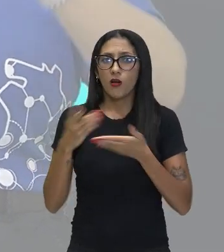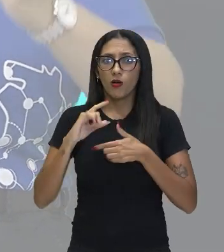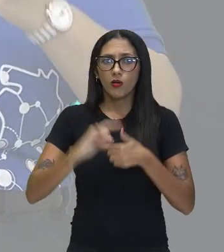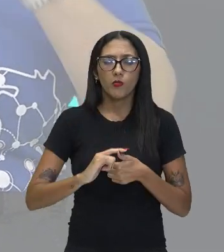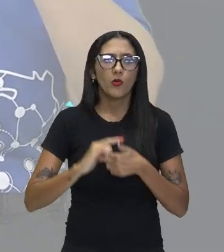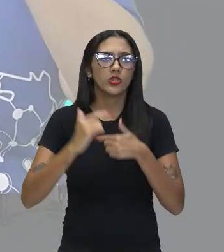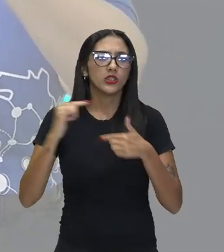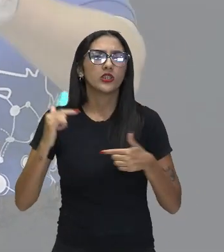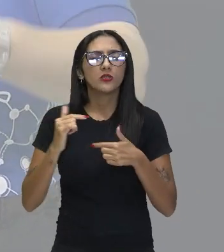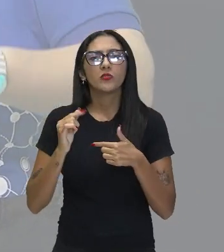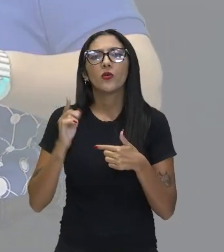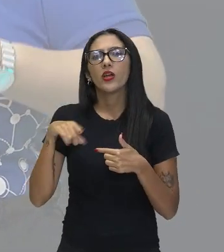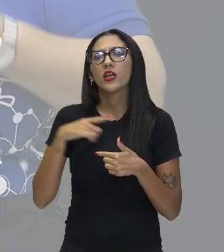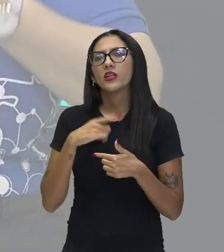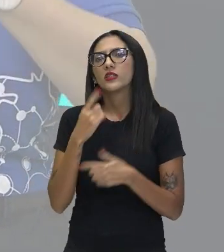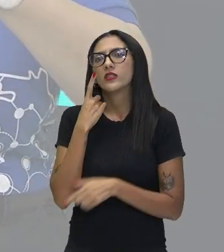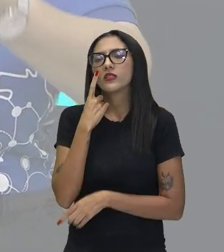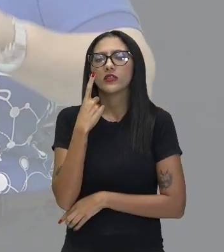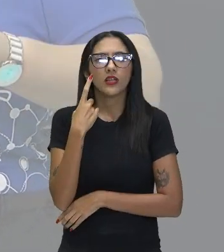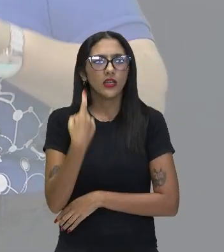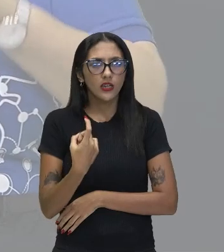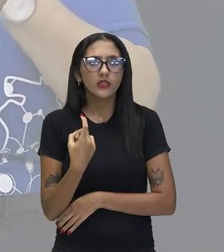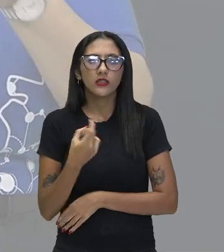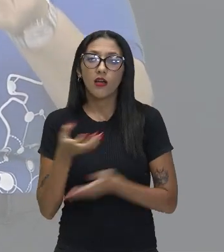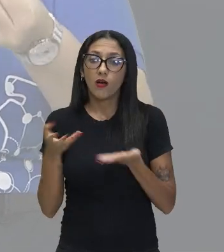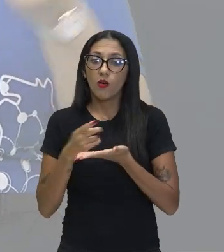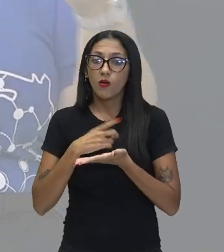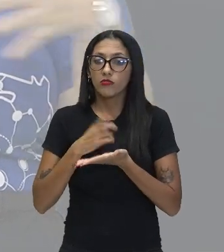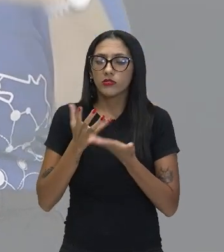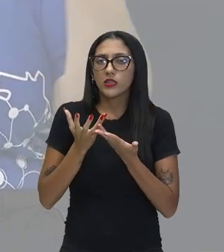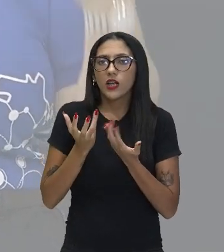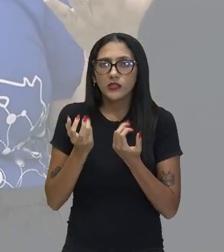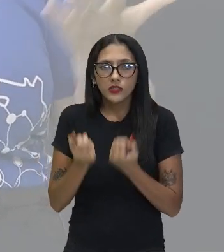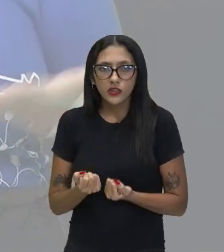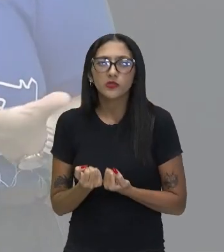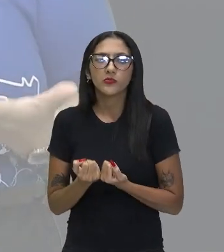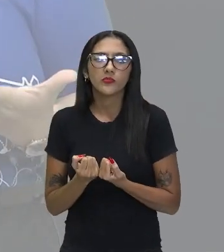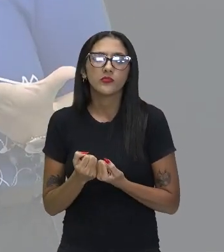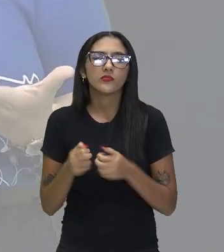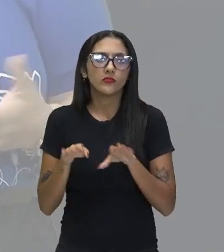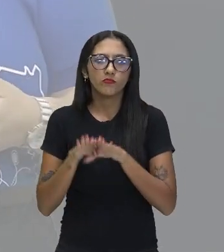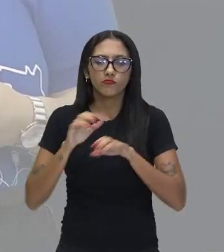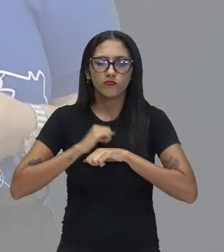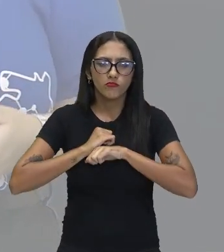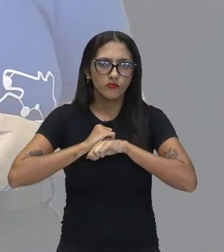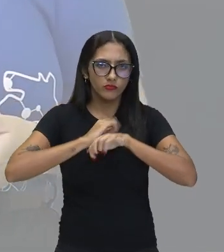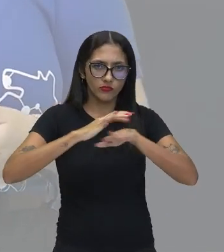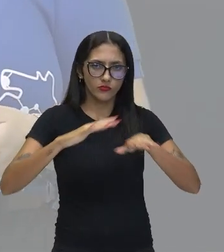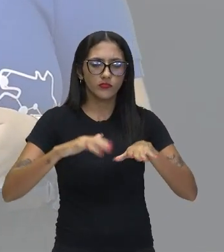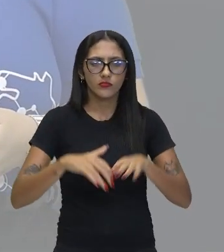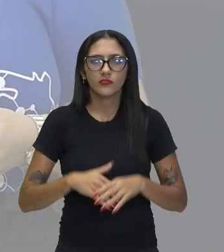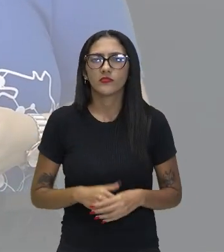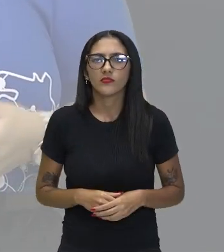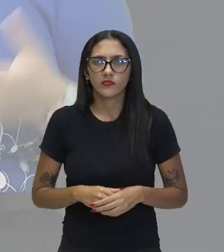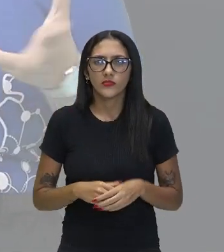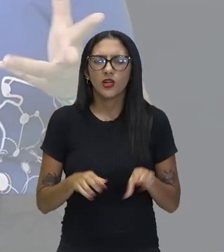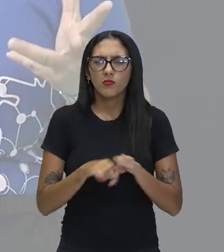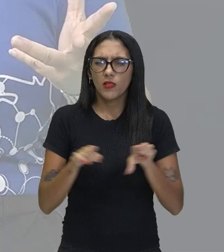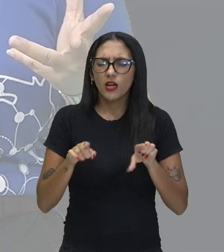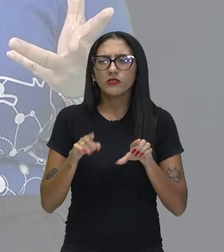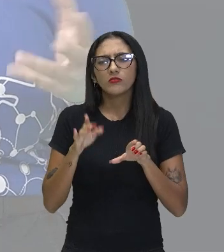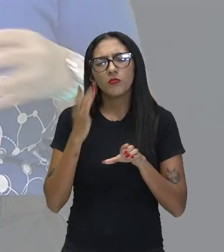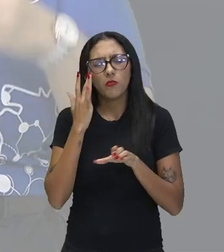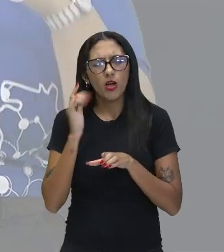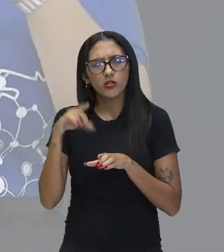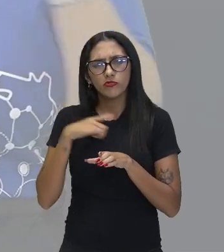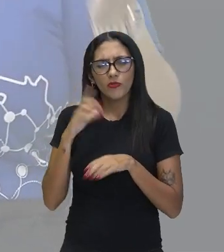modernismo passasse a ser aceito e passasse a ser difundido. Será que isso aconteceu? Será que foi assim